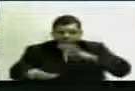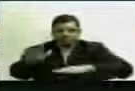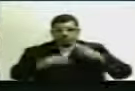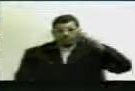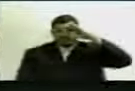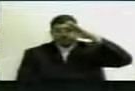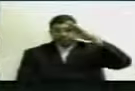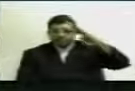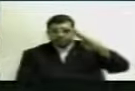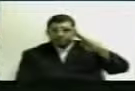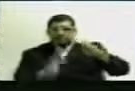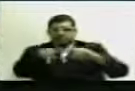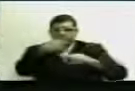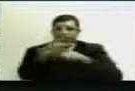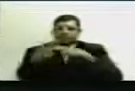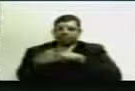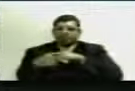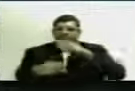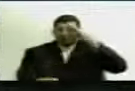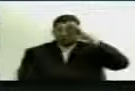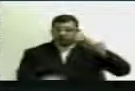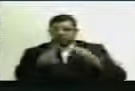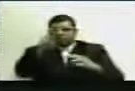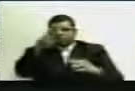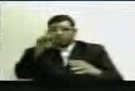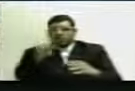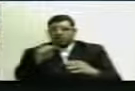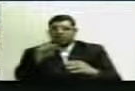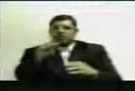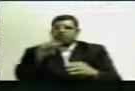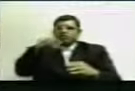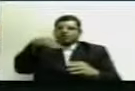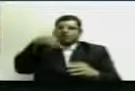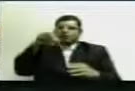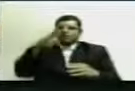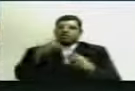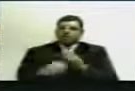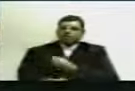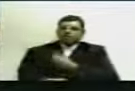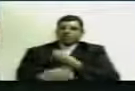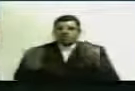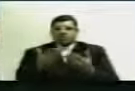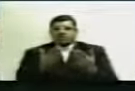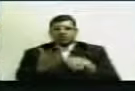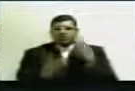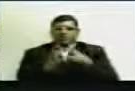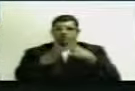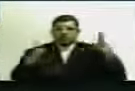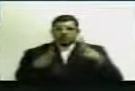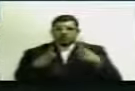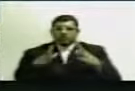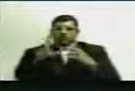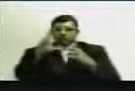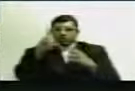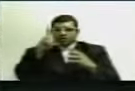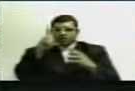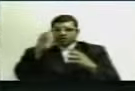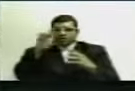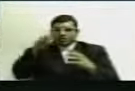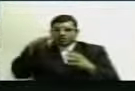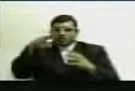militar. Depois tivemos a ditadura Vargas, a ditadura militar, e vivemos agora o nosso maior período